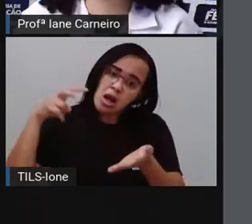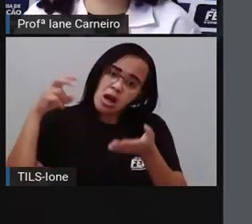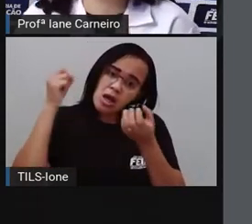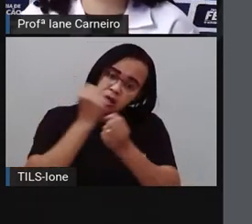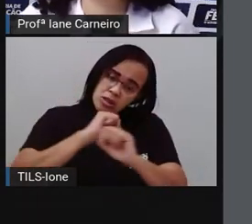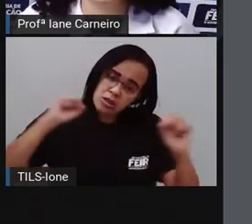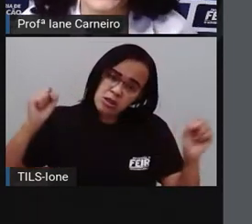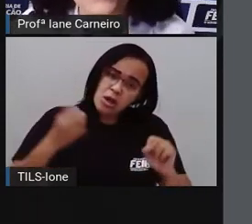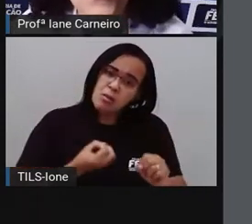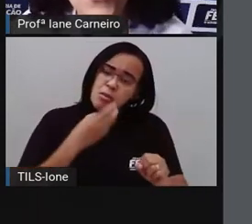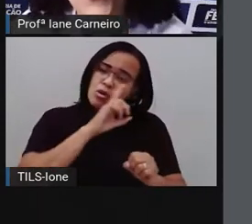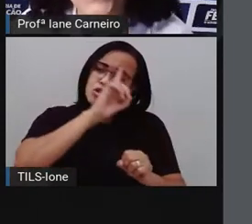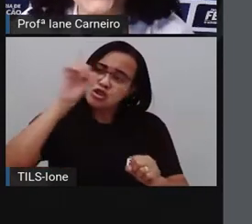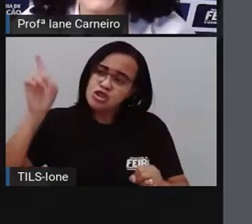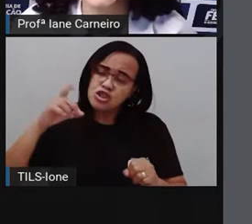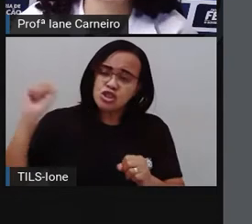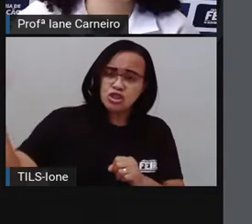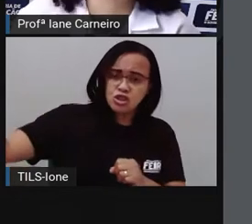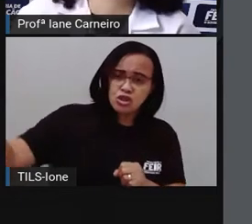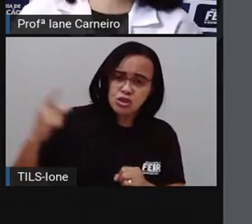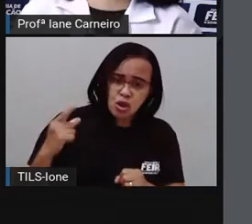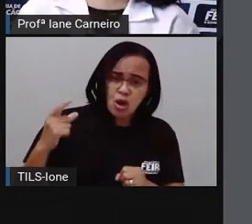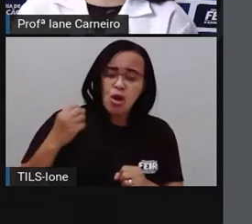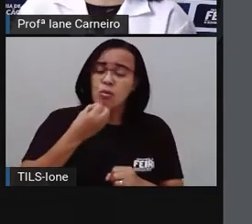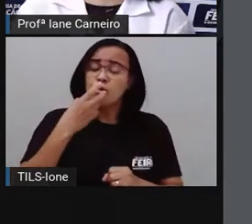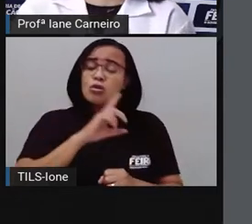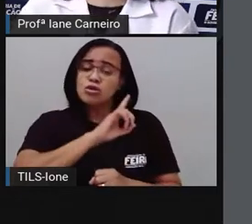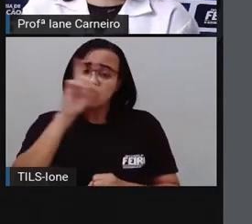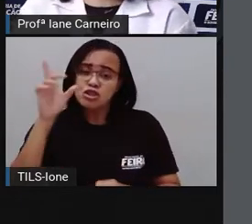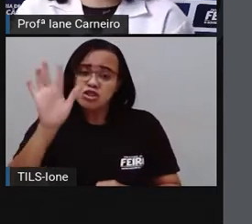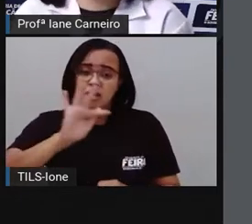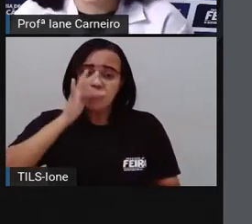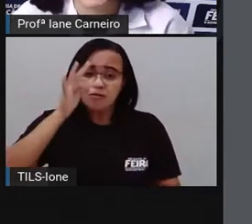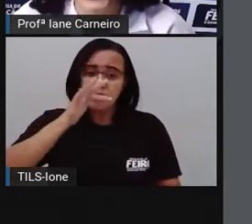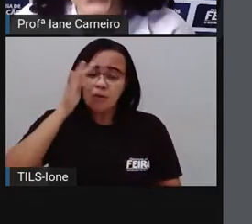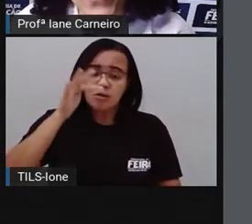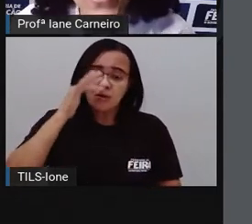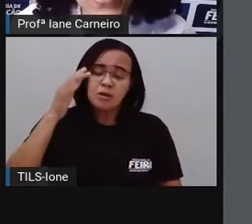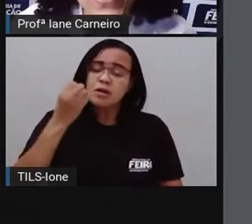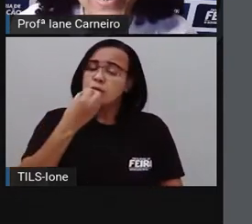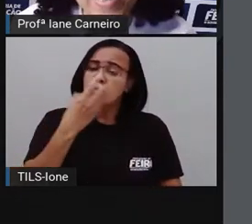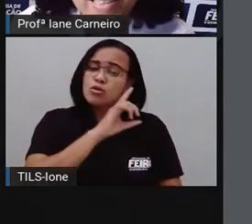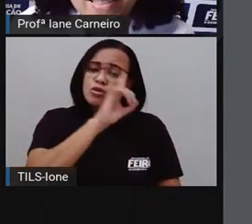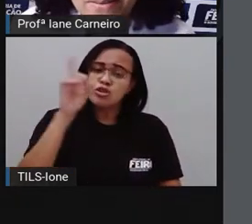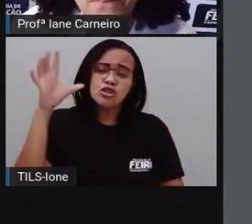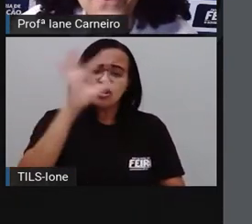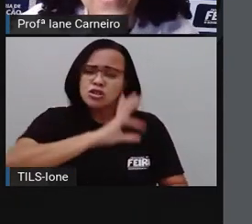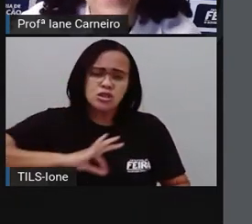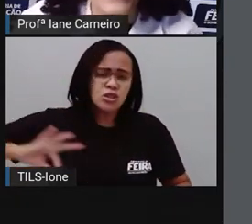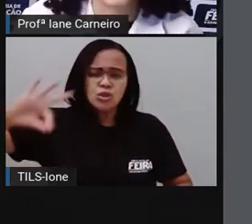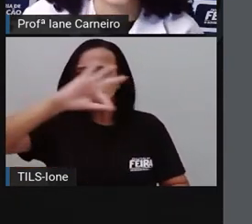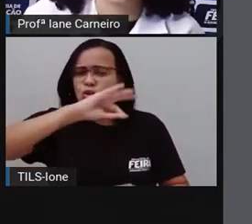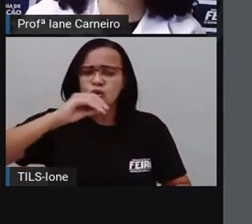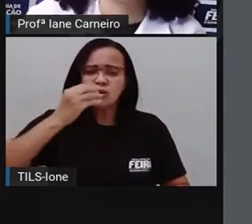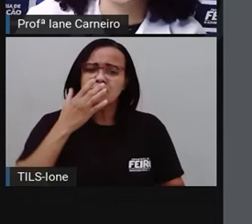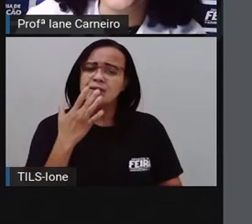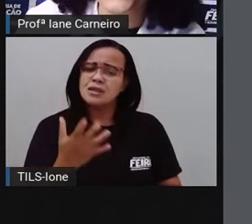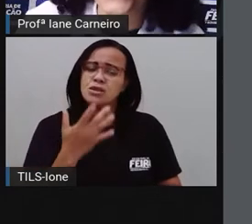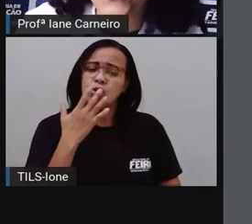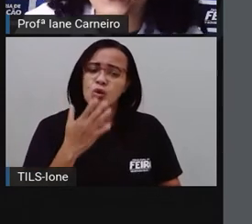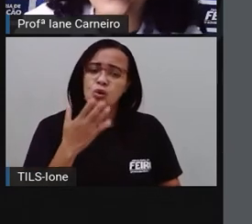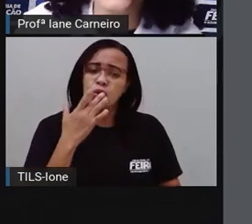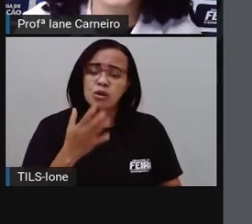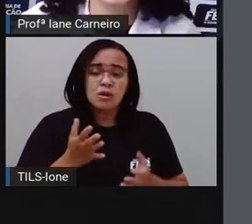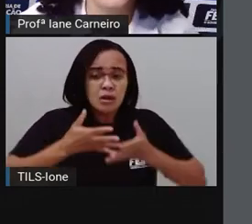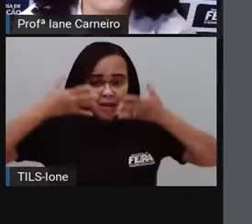sol! Bom dia, flores! Bom dia, todas as cores! Lavou